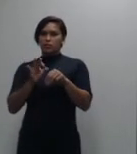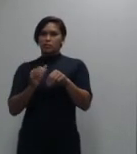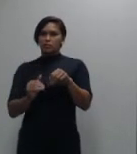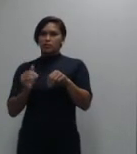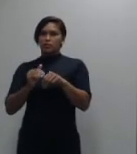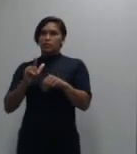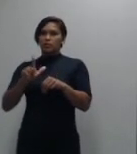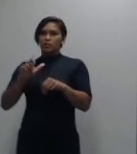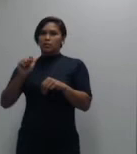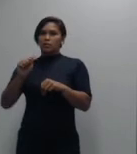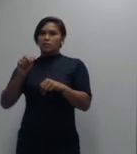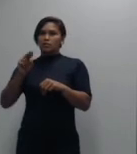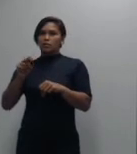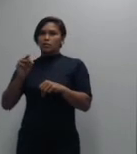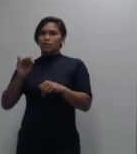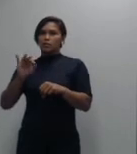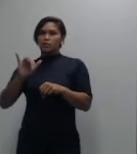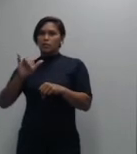Vaz